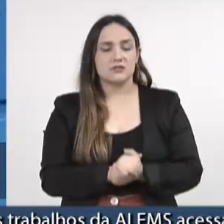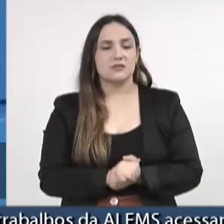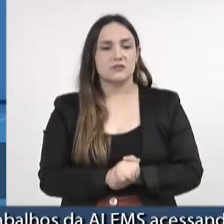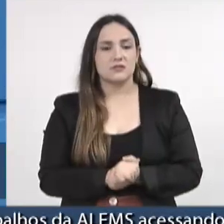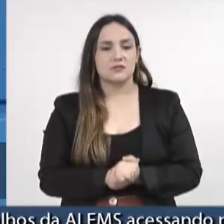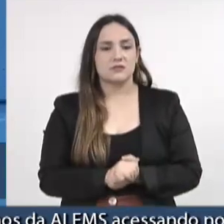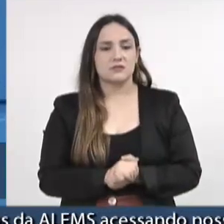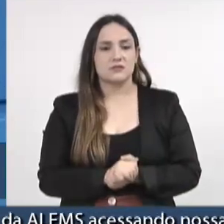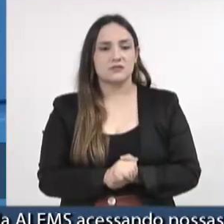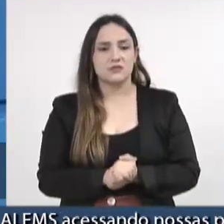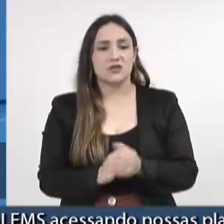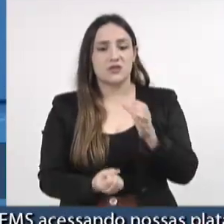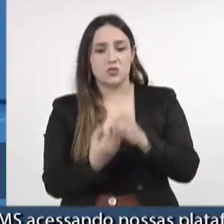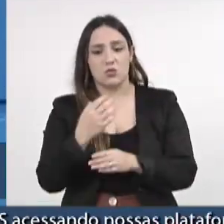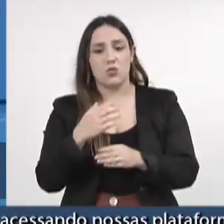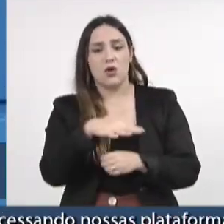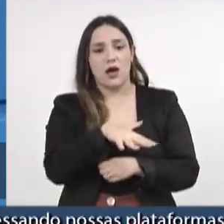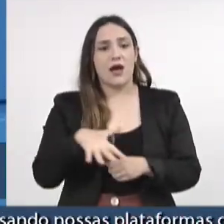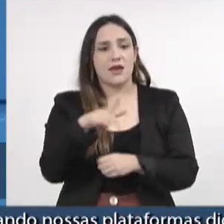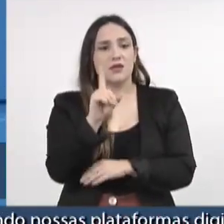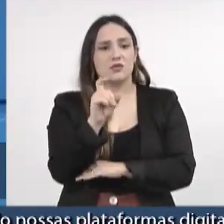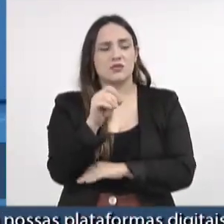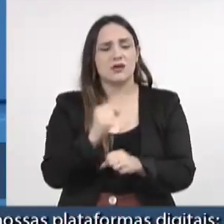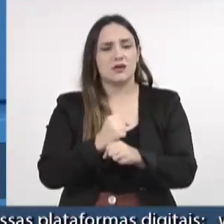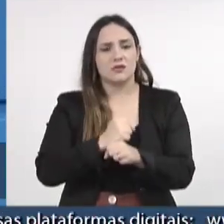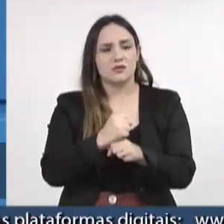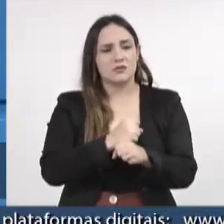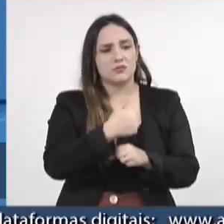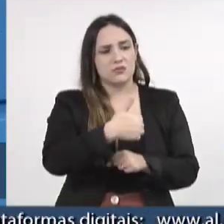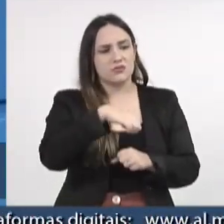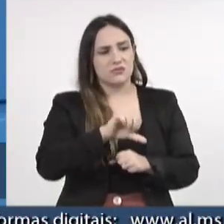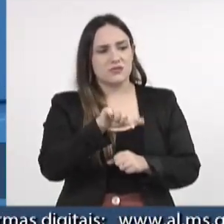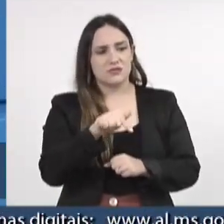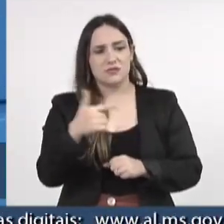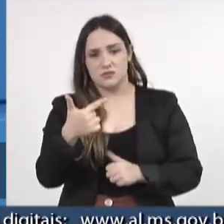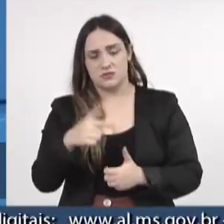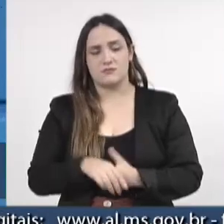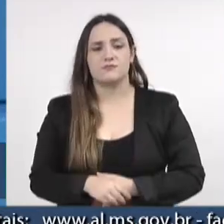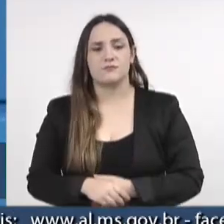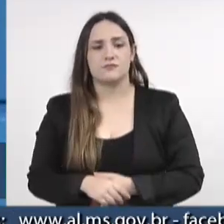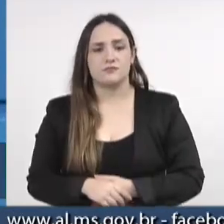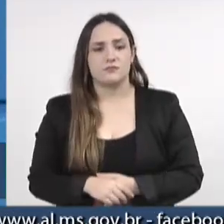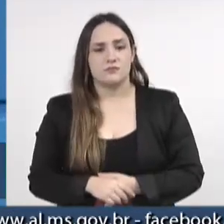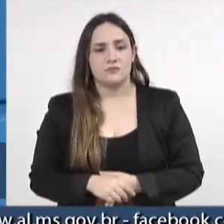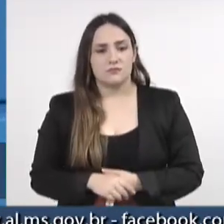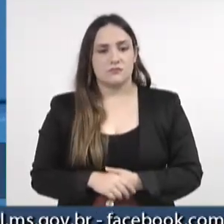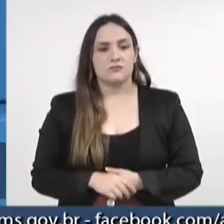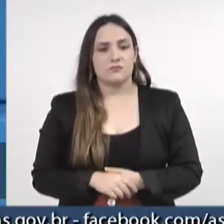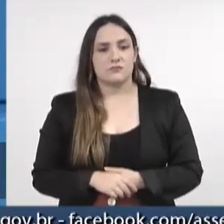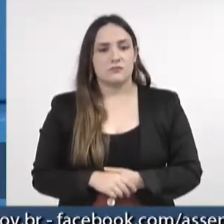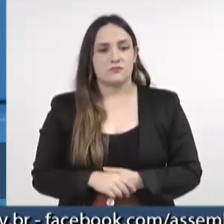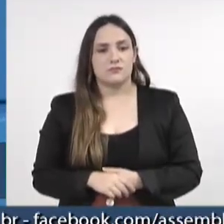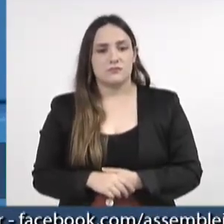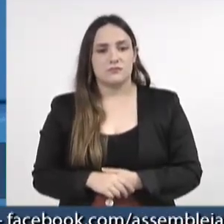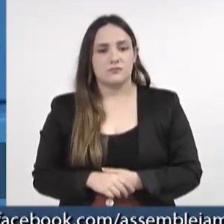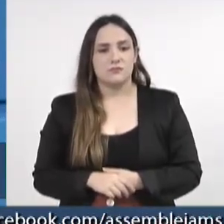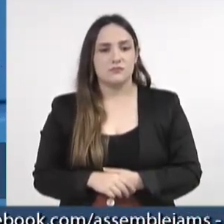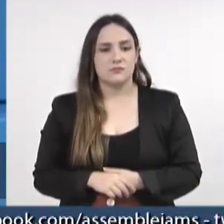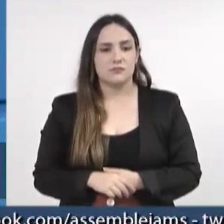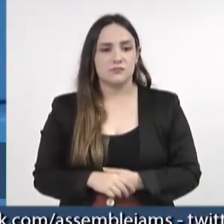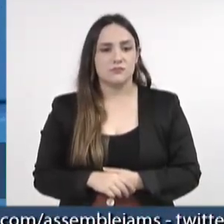e o que Vossa Excelência traz, tem coisas por trás muito mais graves ainda. Porque o Conselho